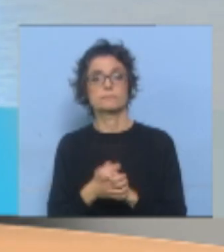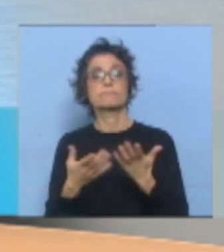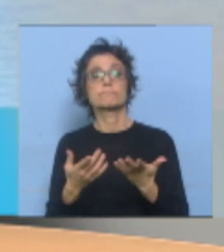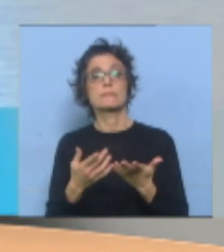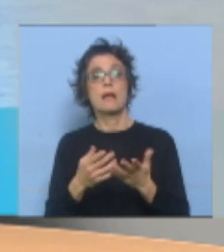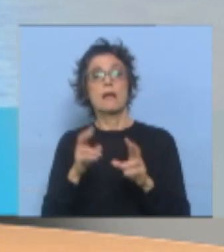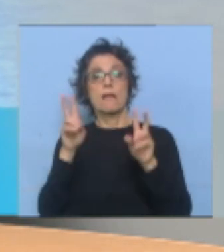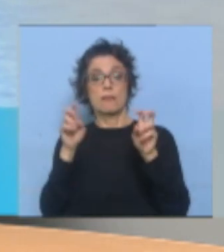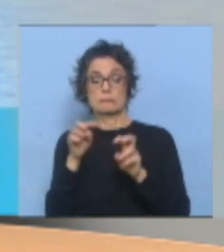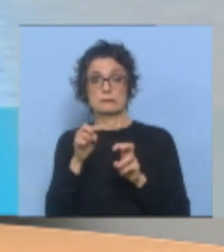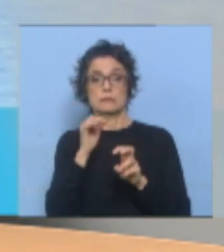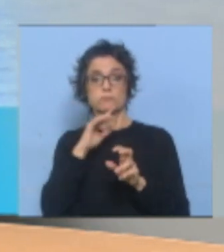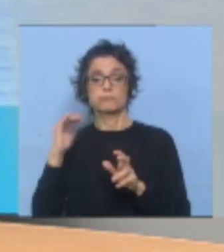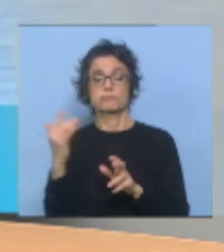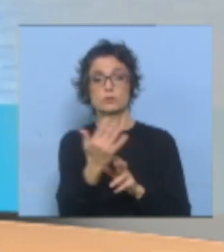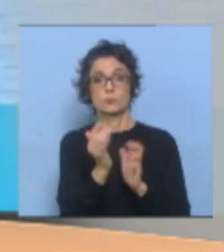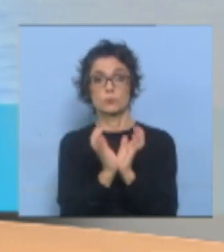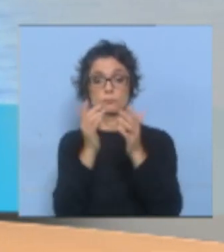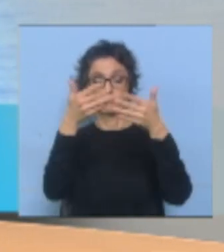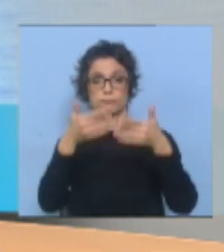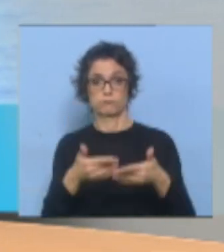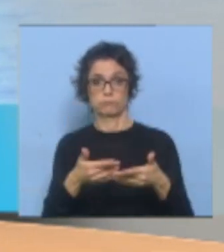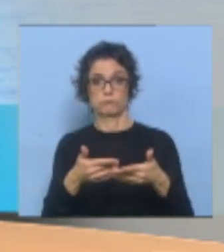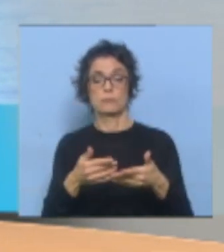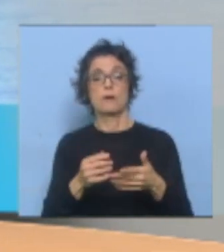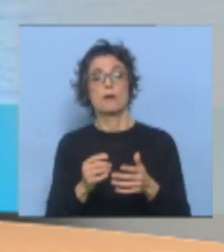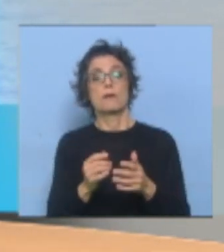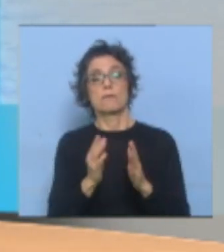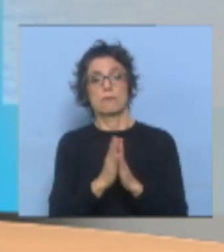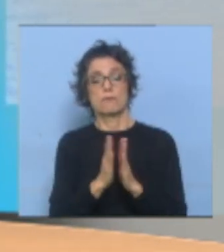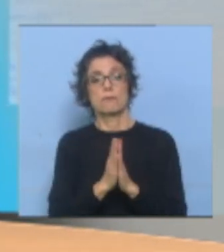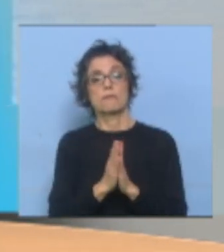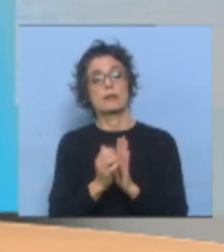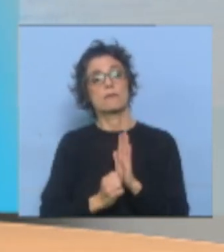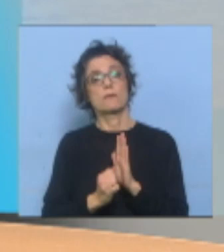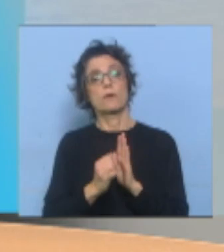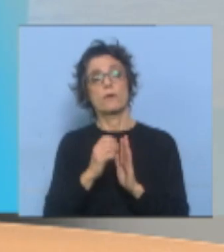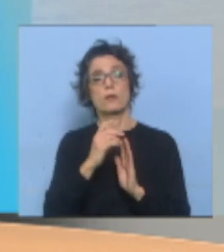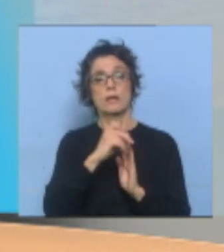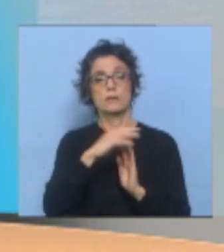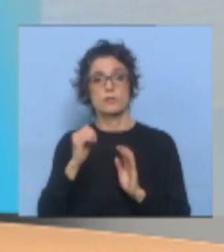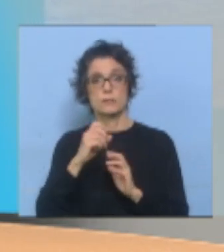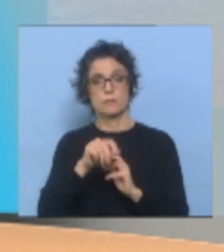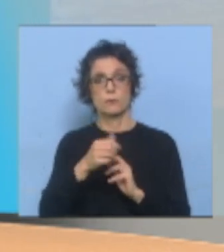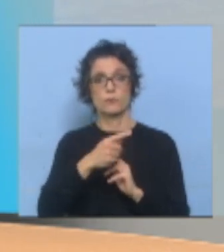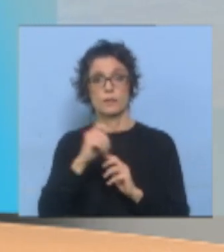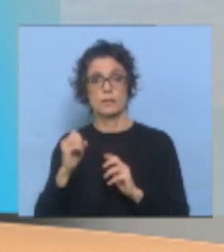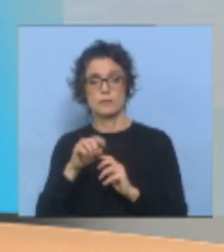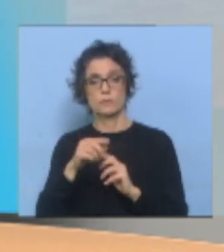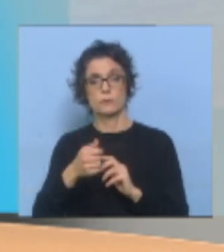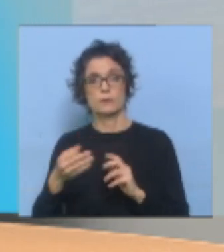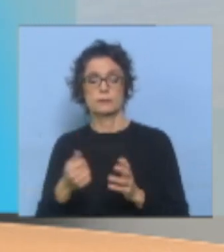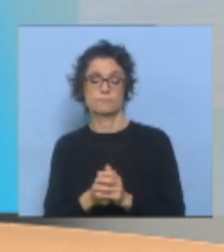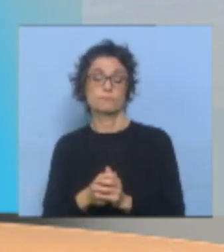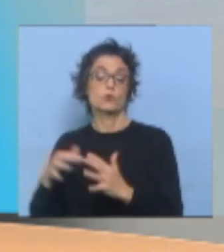Estes temas podem ser consultados no portal informativo da Igreja Católica, em agência.eclesia.pt. Era apenas um jogo